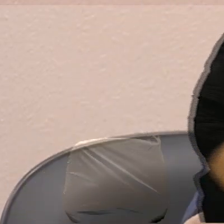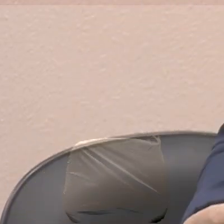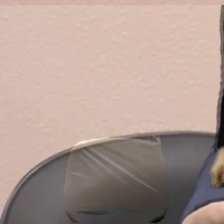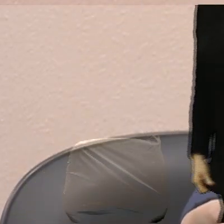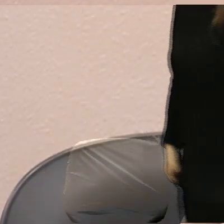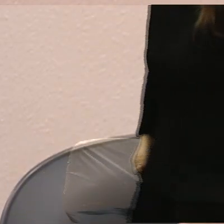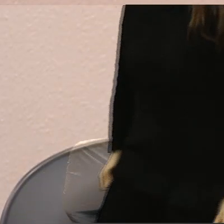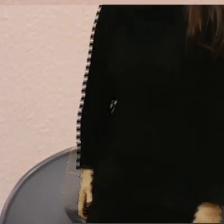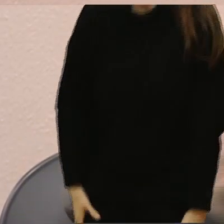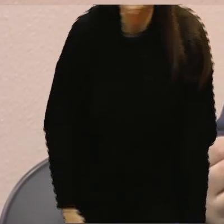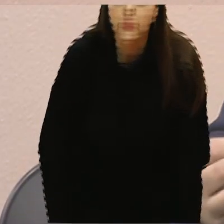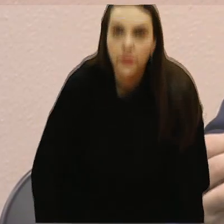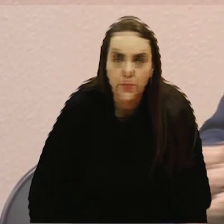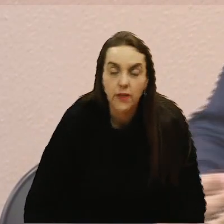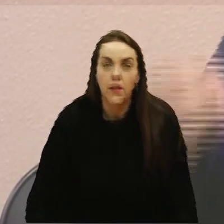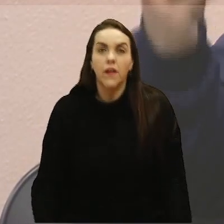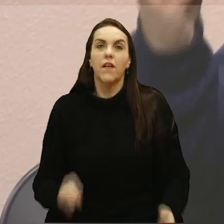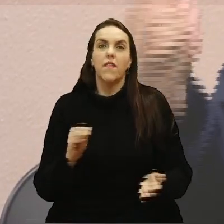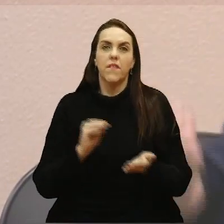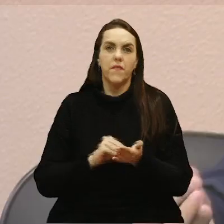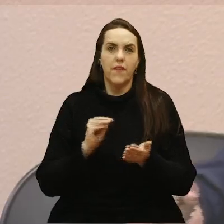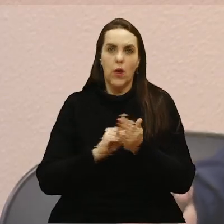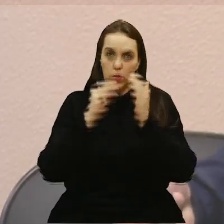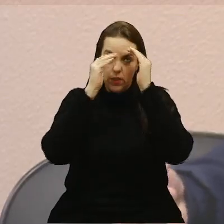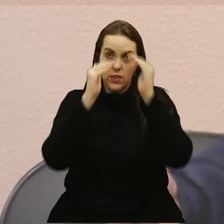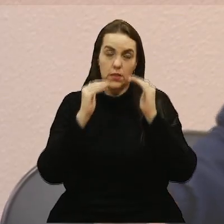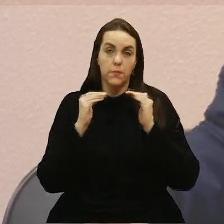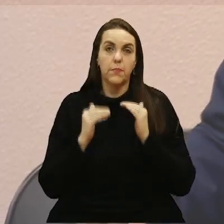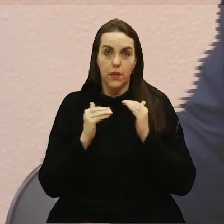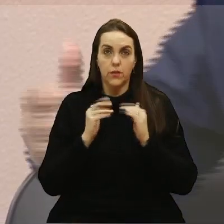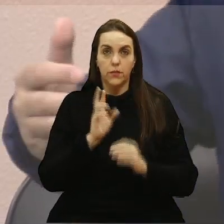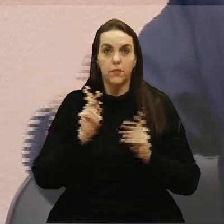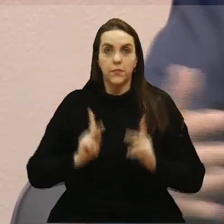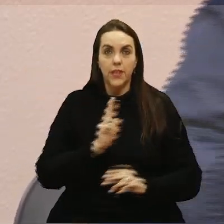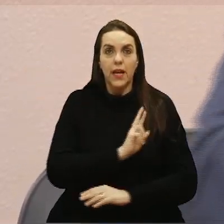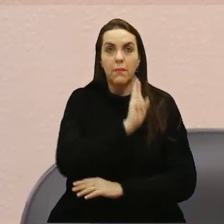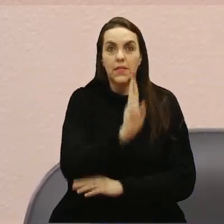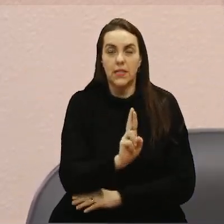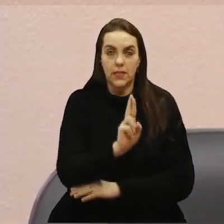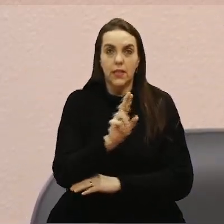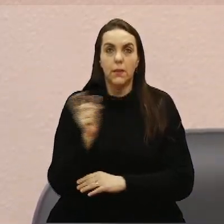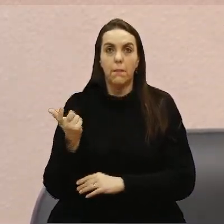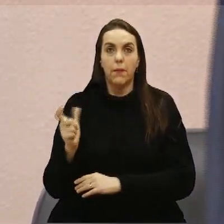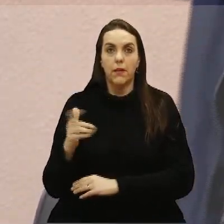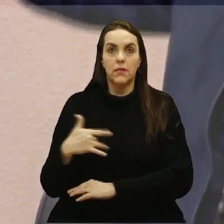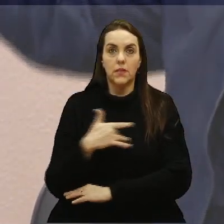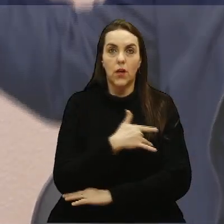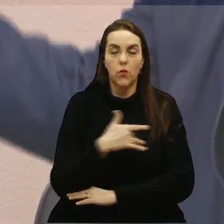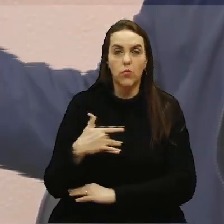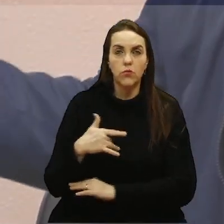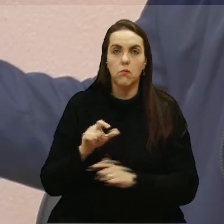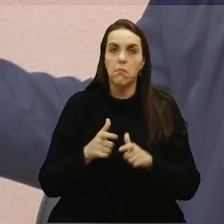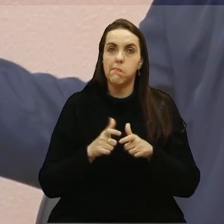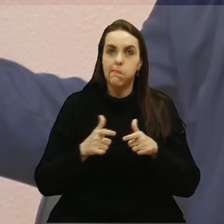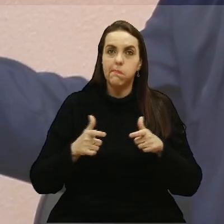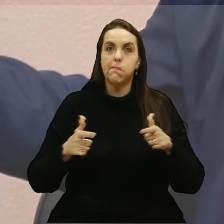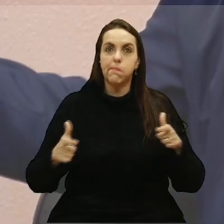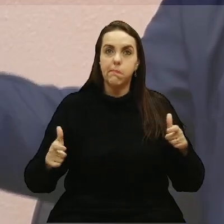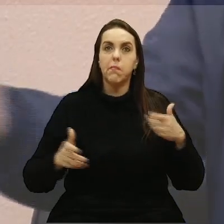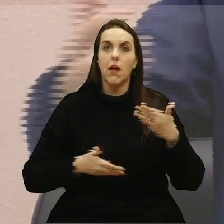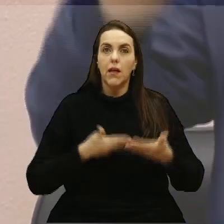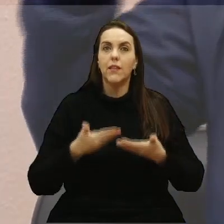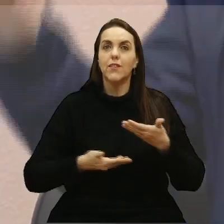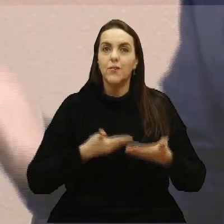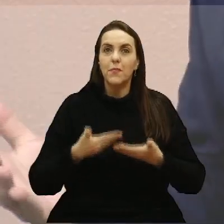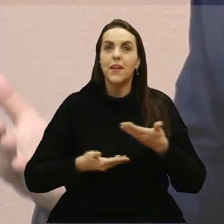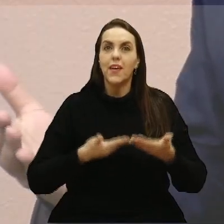desrespeitoso. Vim aqui representantes de planos de saúde que vão ampliando os seus serviços